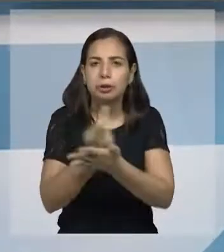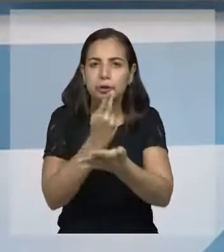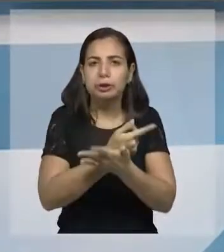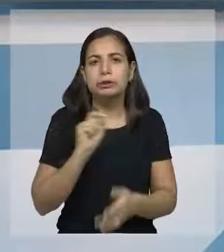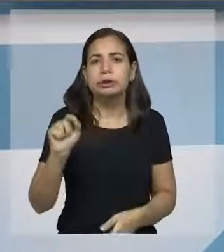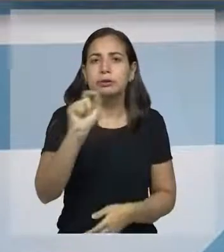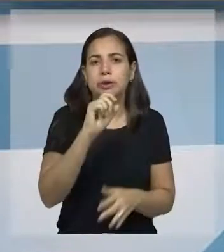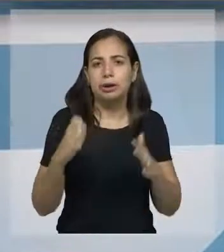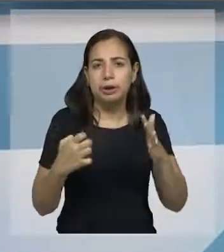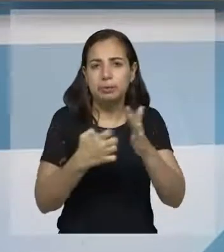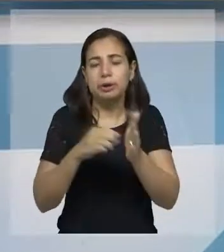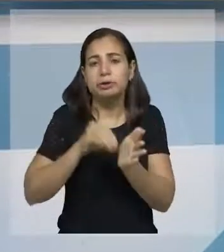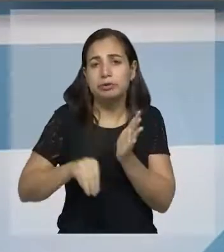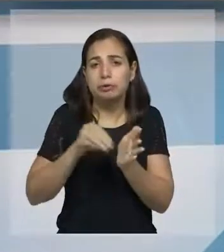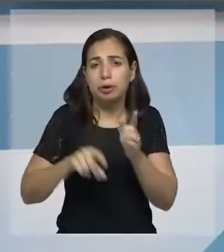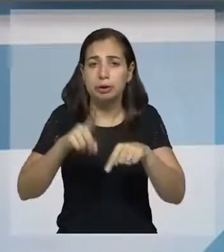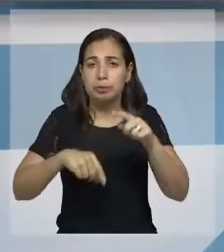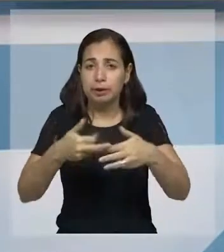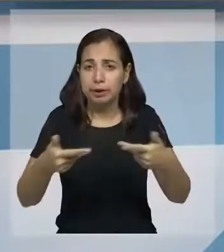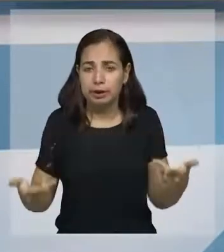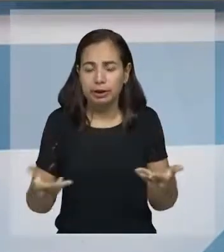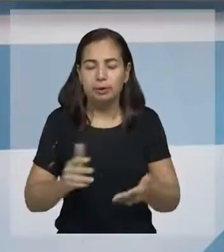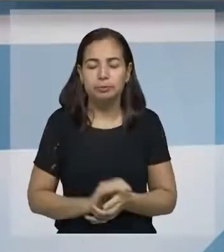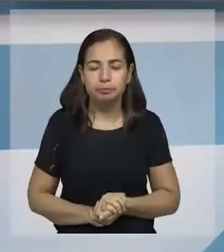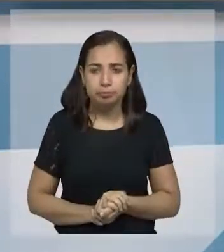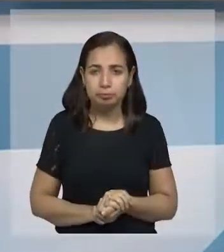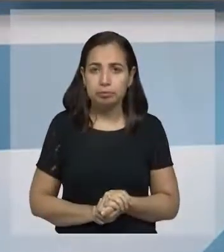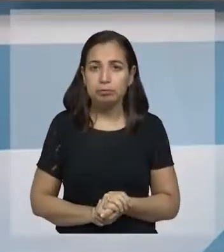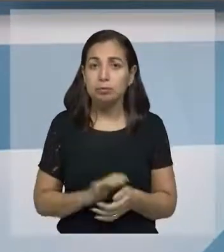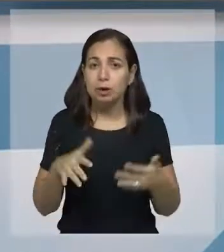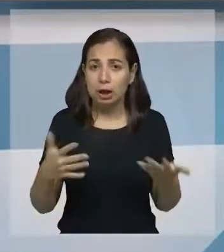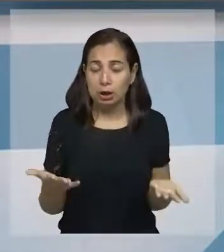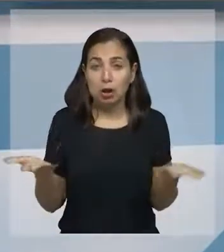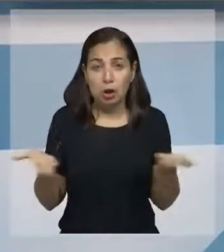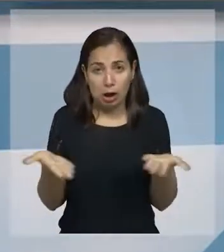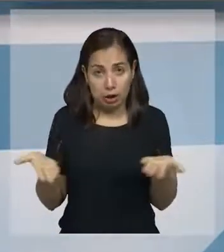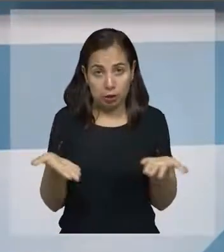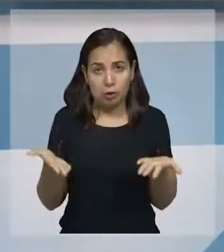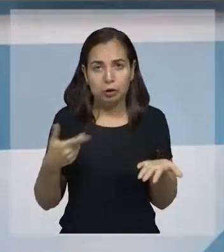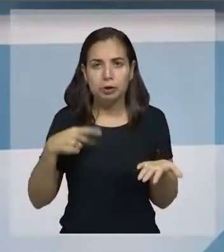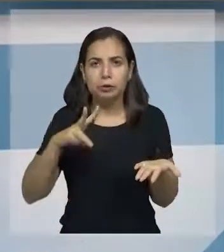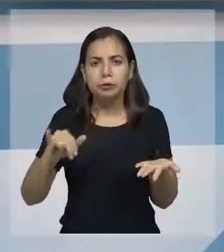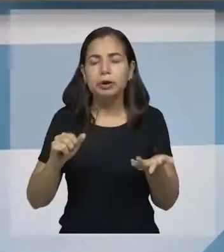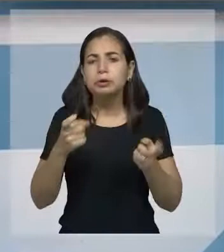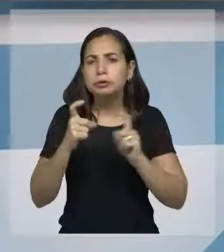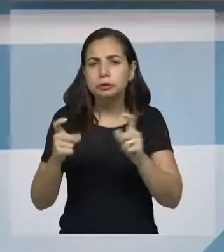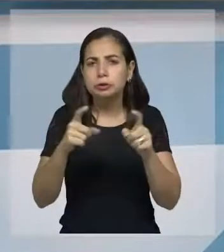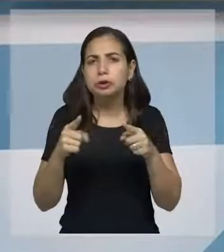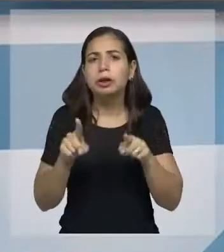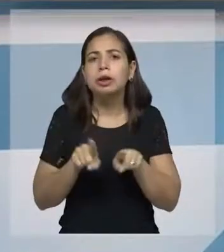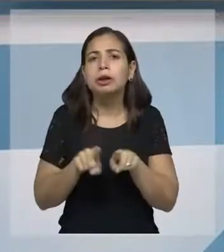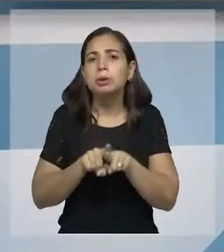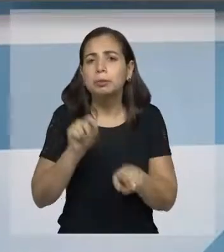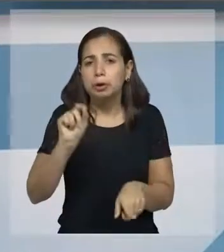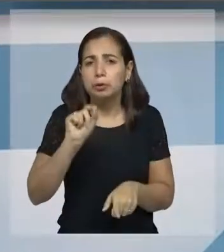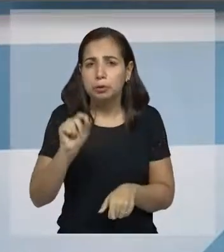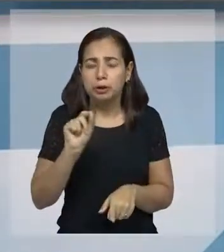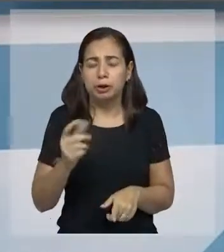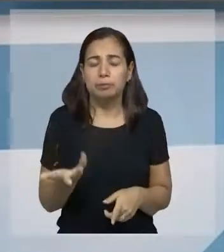com os candidatos que estão aí colocados, mas eu não quero discutir a sucessão, estou apenas mostrando esse cenário, a nossa perspectiva,